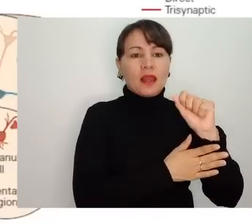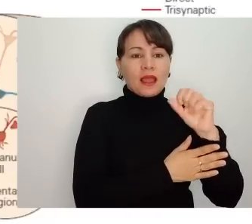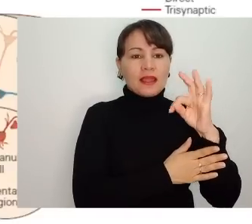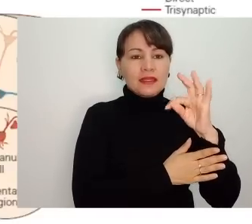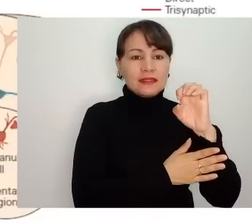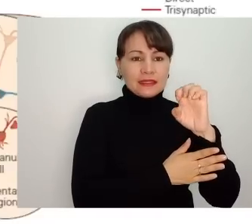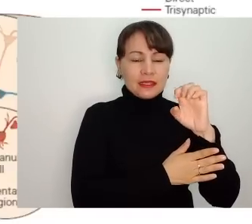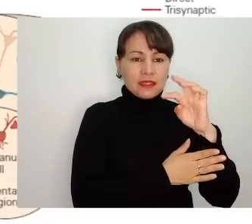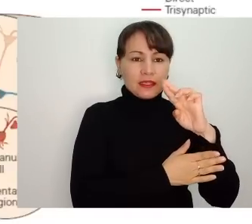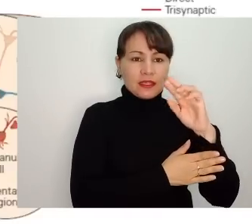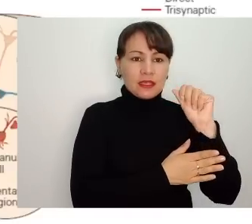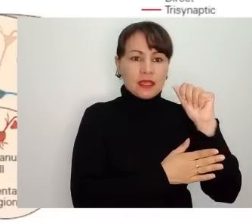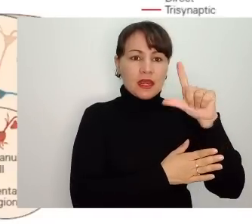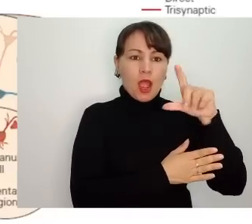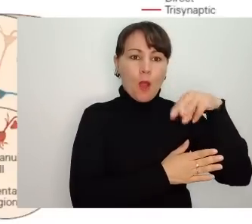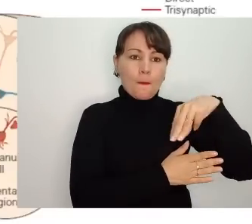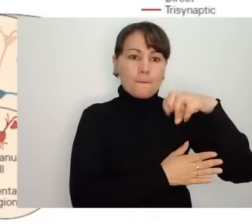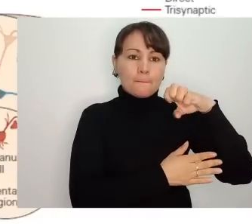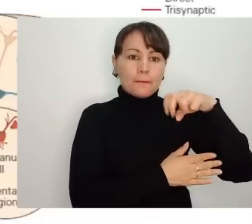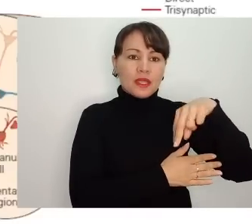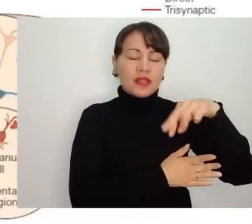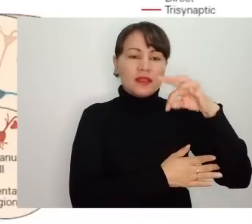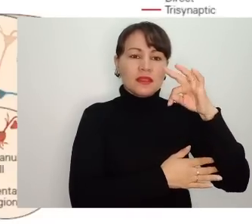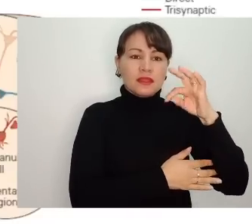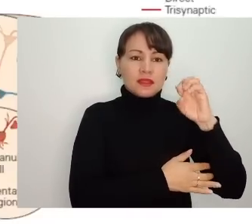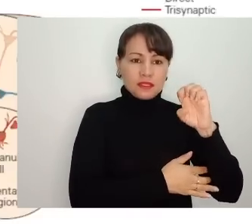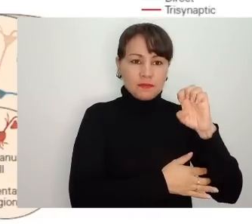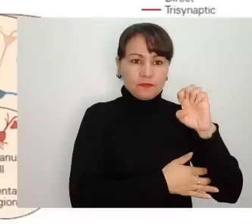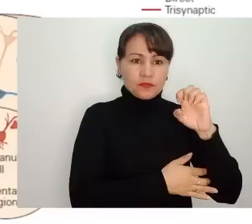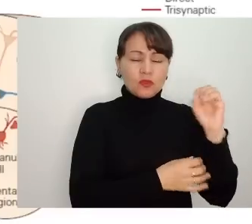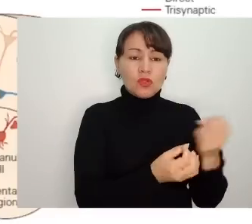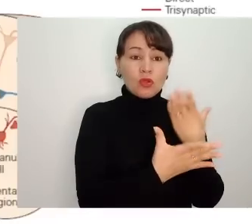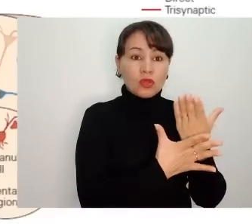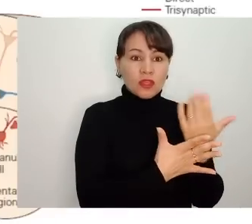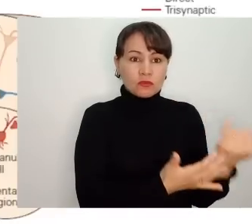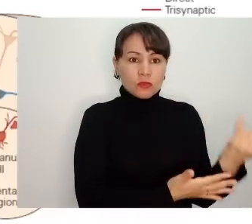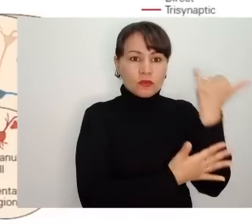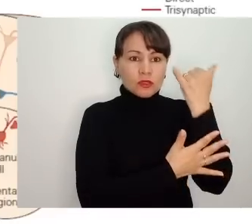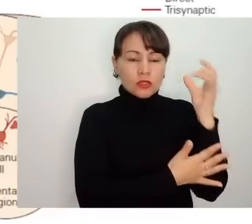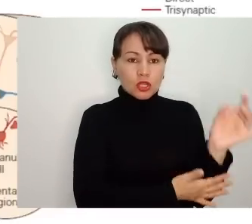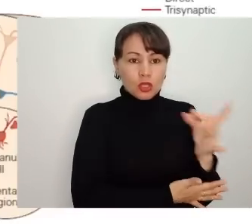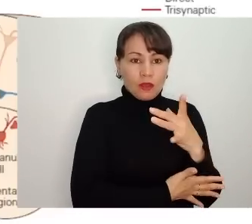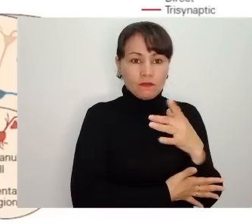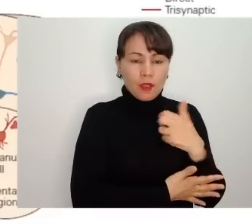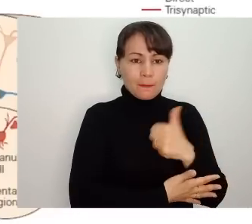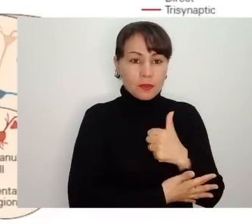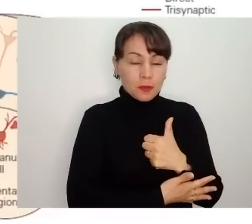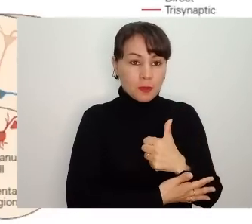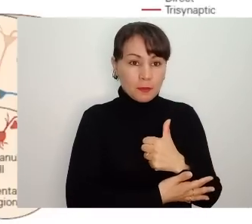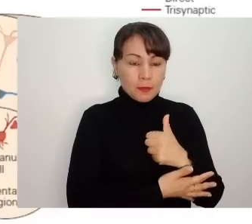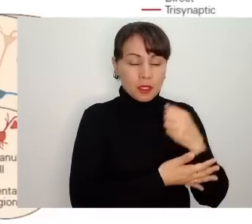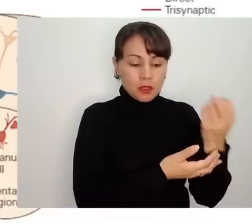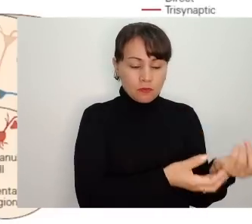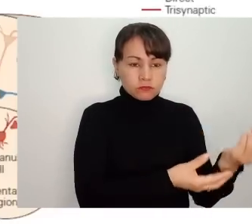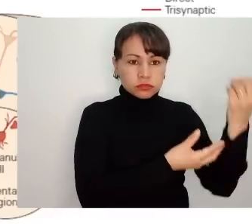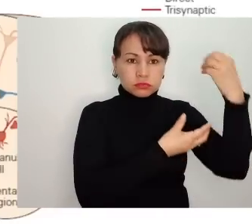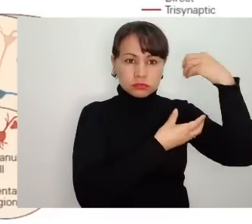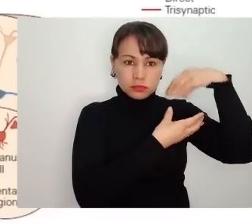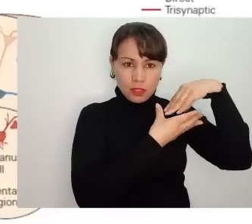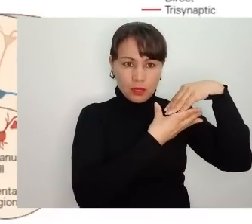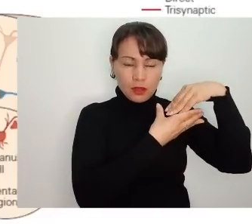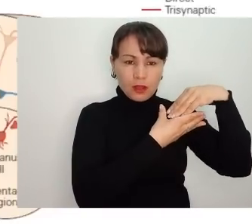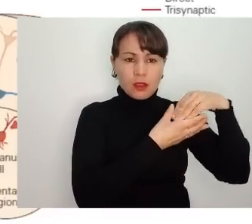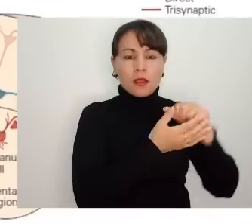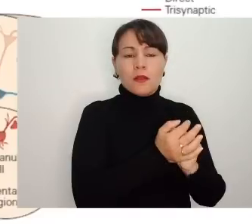Então, o que acontece quando nós aprendemos uma informação nova? Essa informação, ela primeiramente vai ser armazenada na